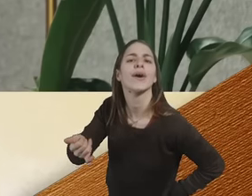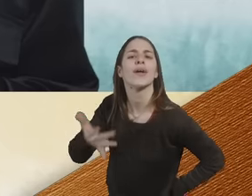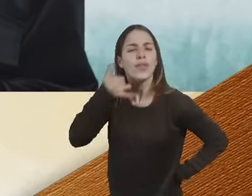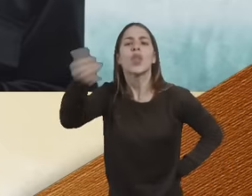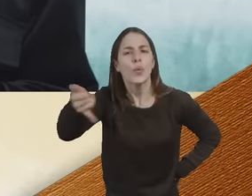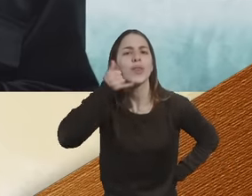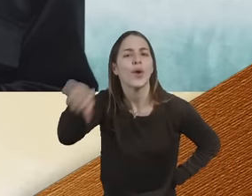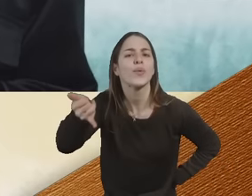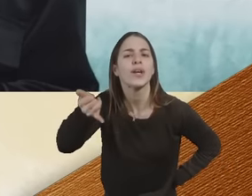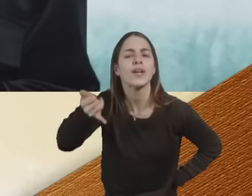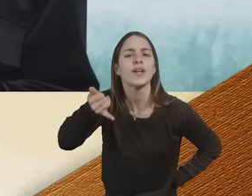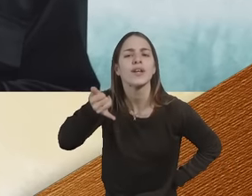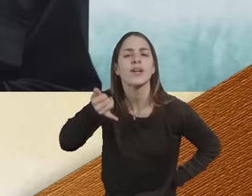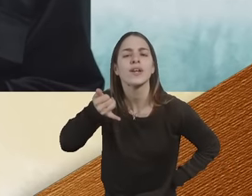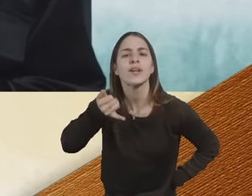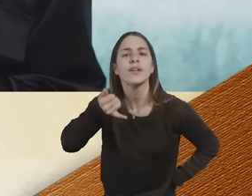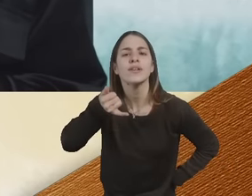Estou, estou.